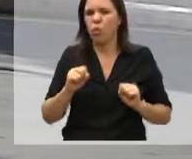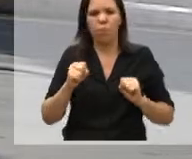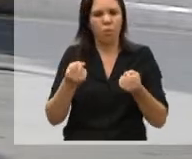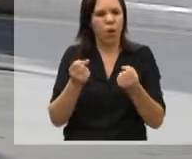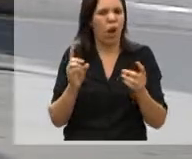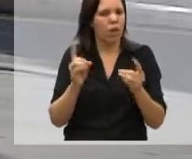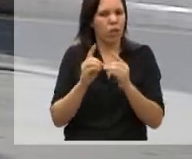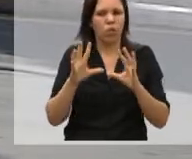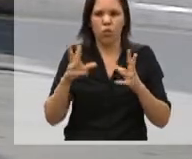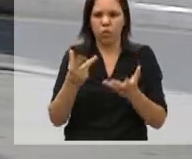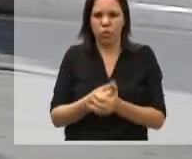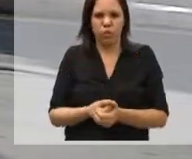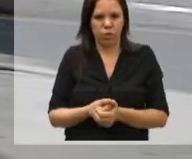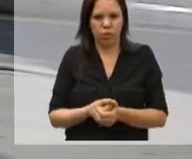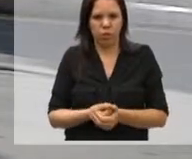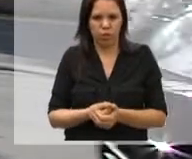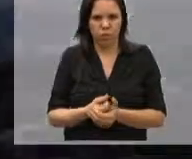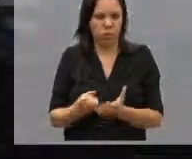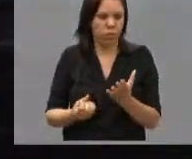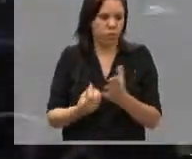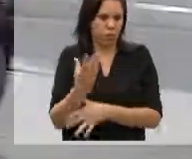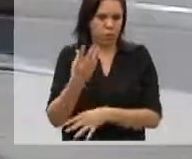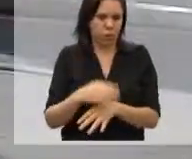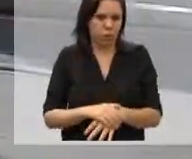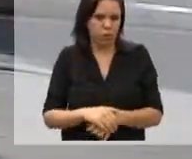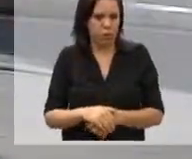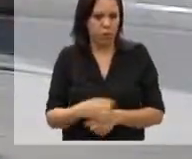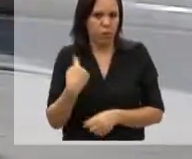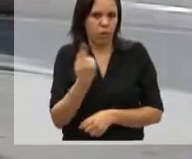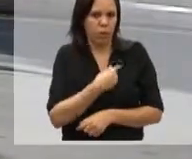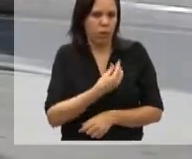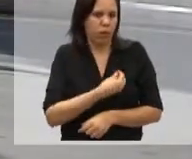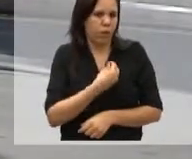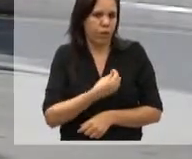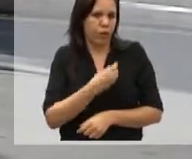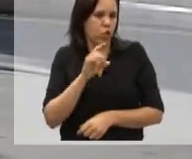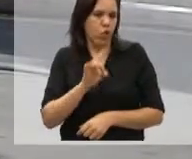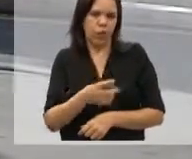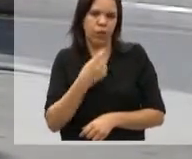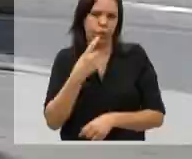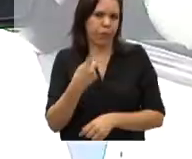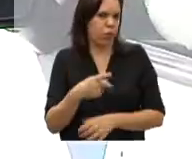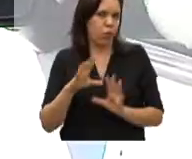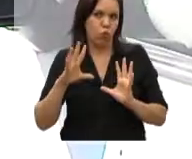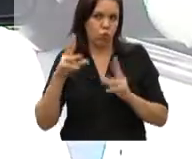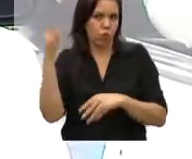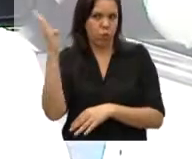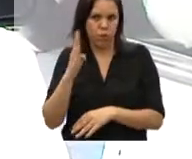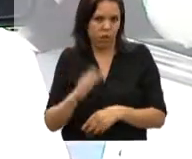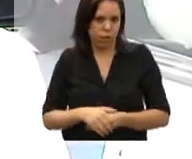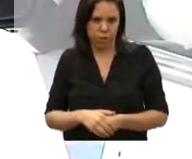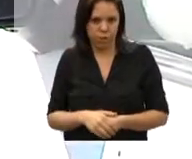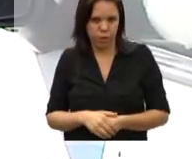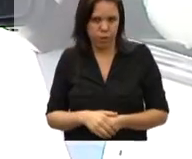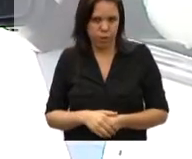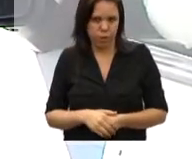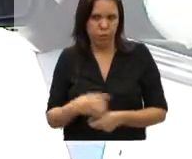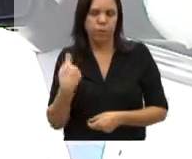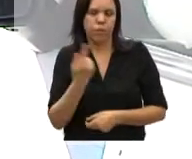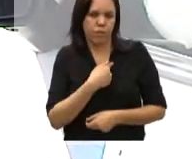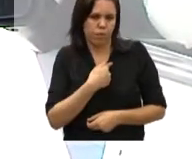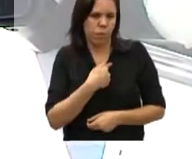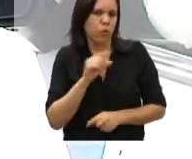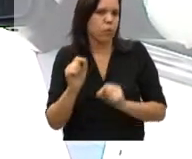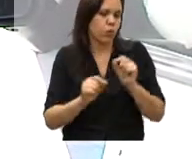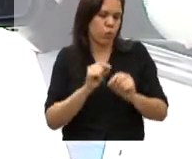atender todo mundo. Então acontece o seguinte, uma situação que nós estamos vivendo não só em Campinas, como também em todo o Brasil. Quer dizer, cabe a gente